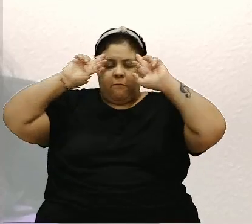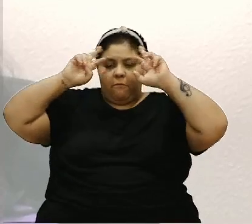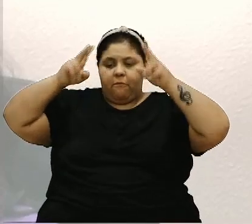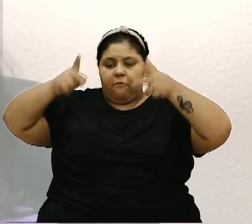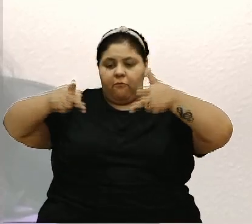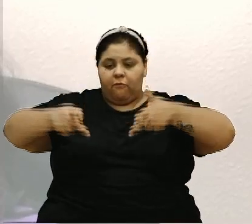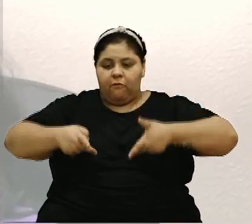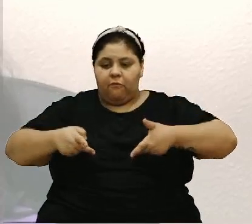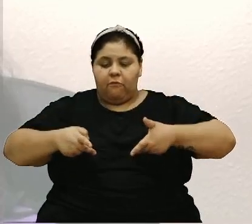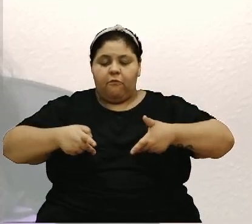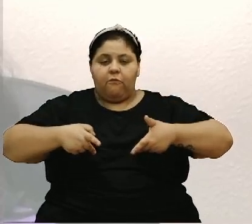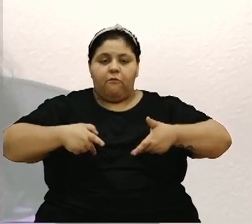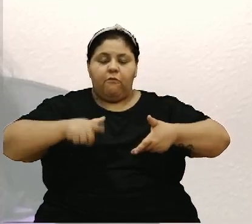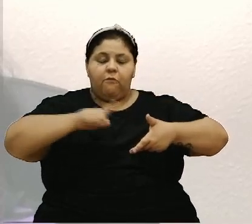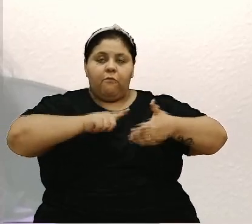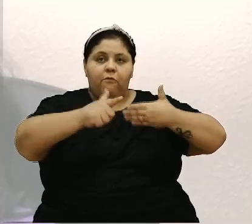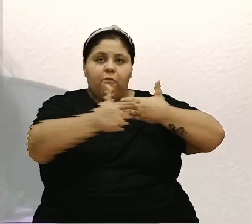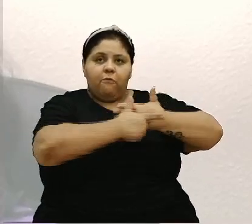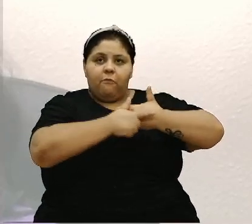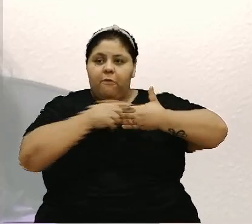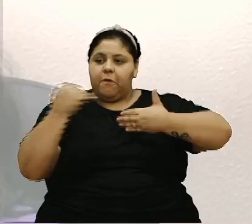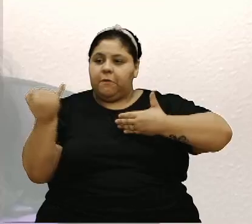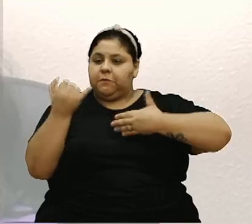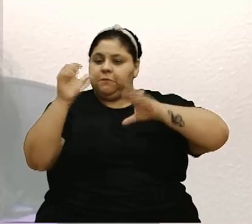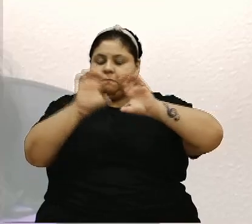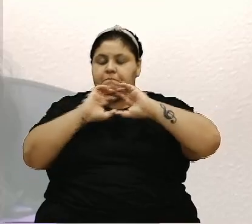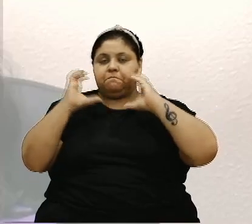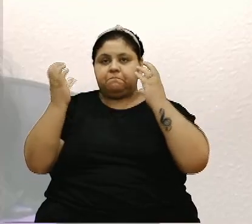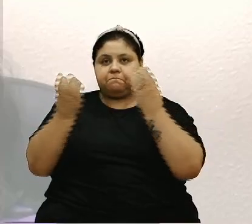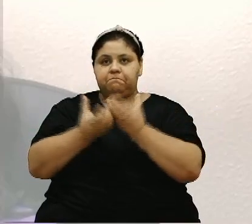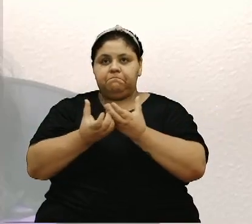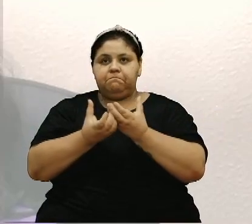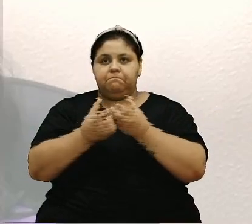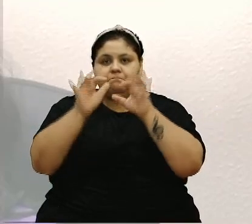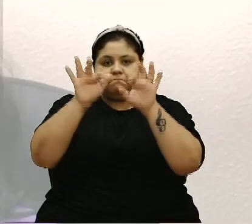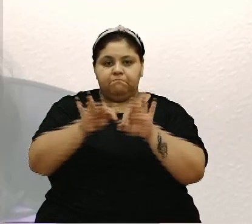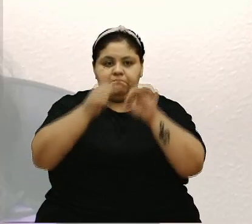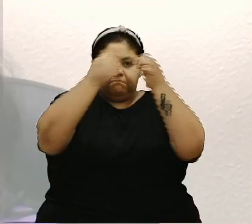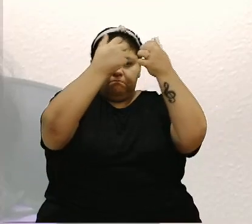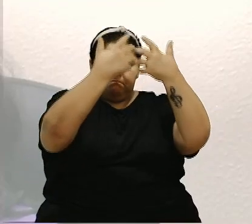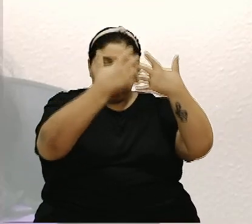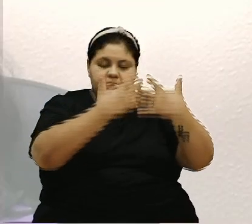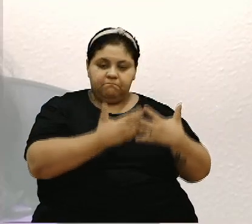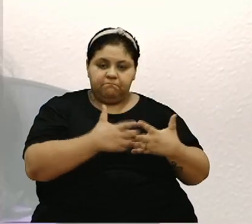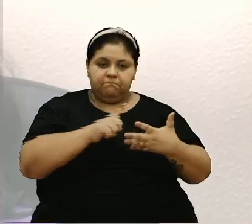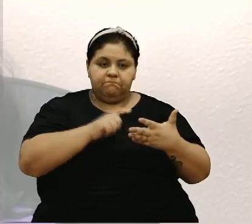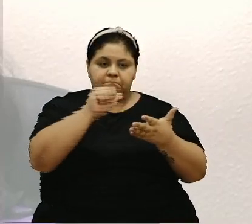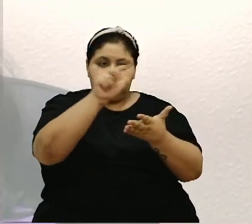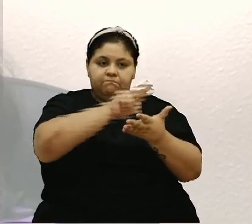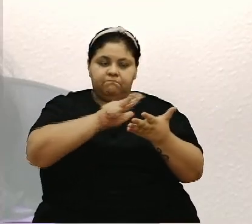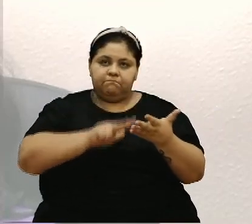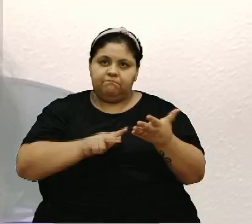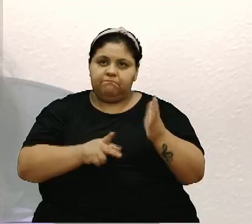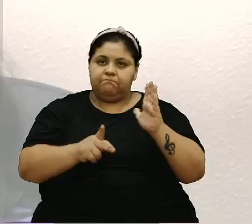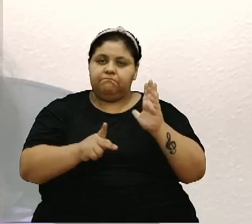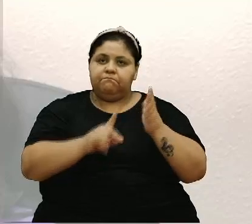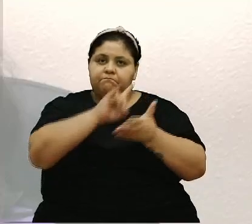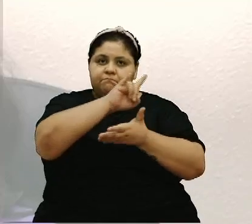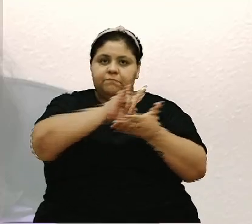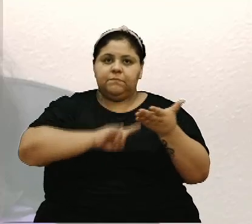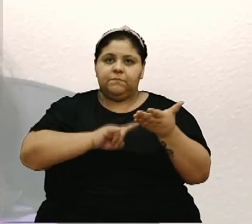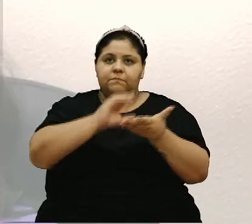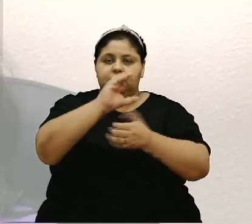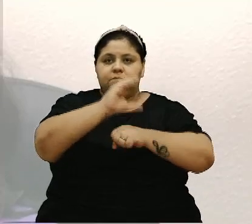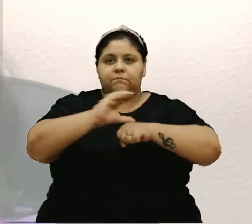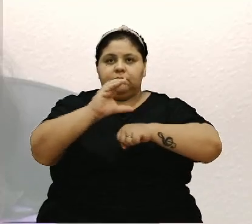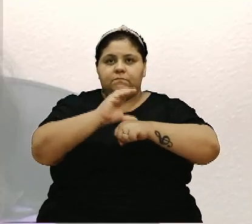por desempenhar um papel crucial na comunidade. Por fim, diante do exposto e tendo em vista o parecer pela constitucionalidade da